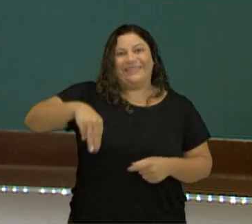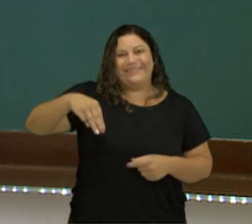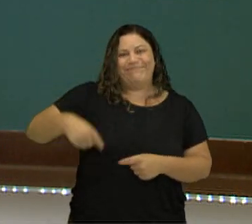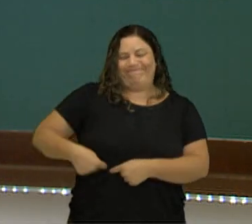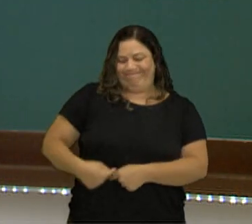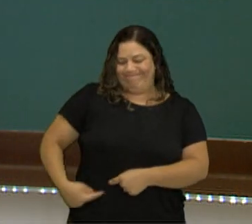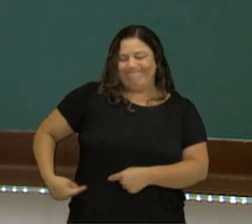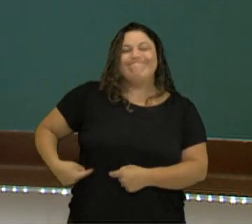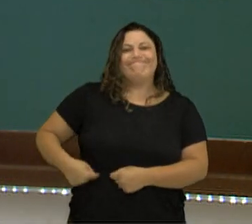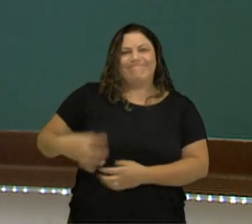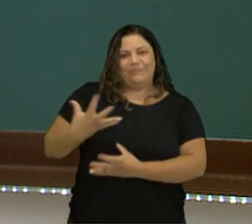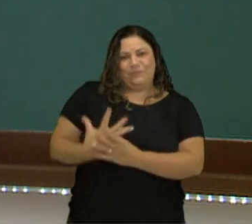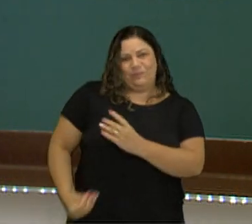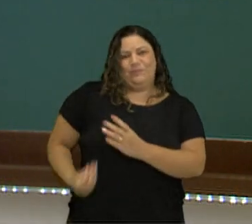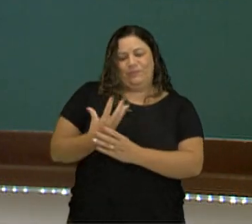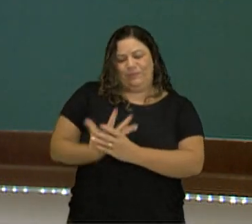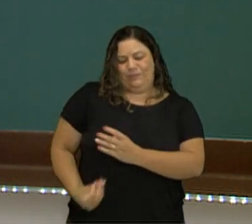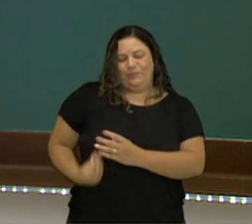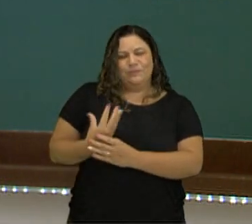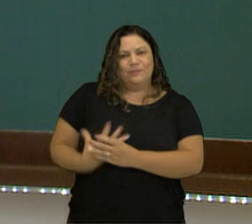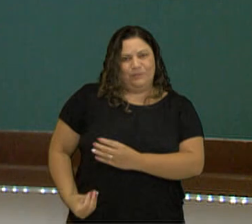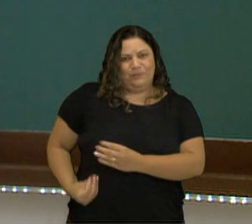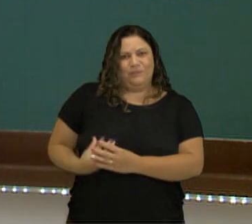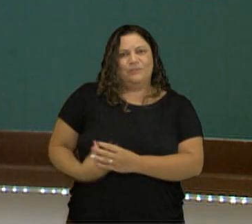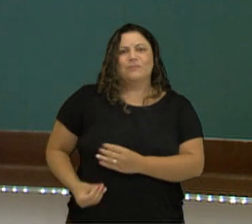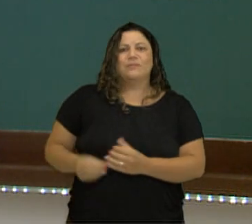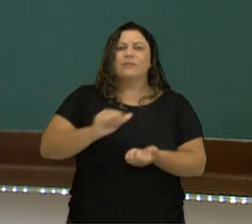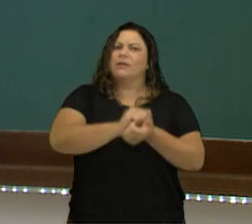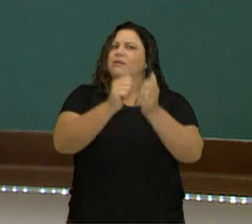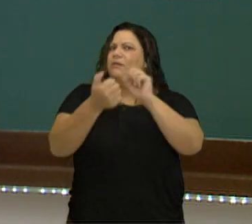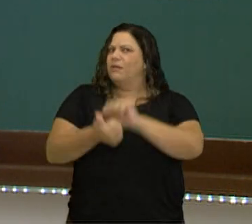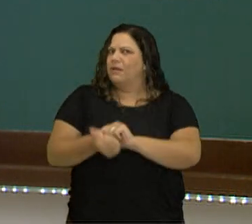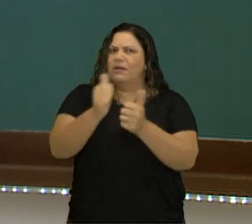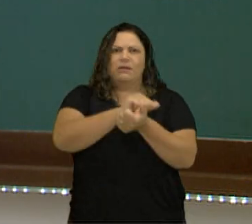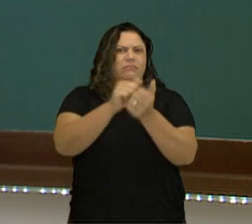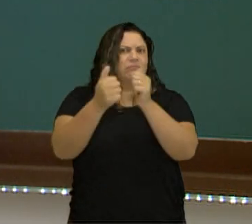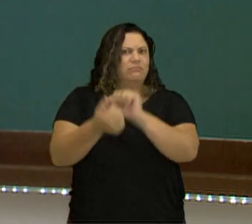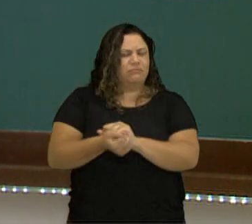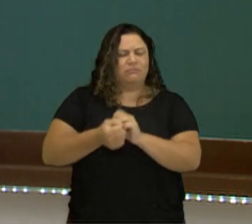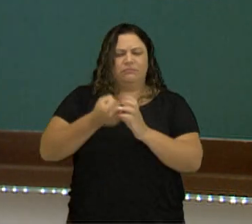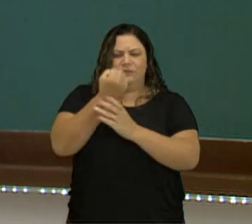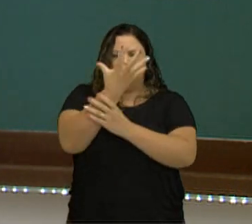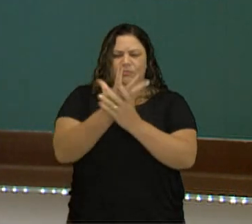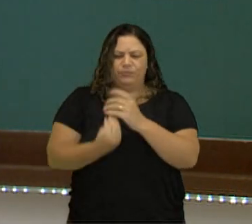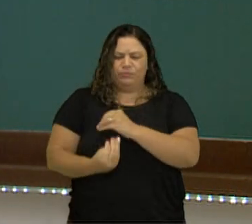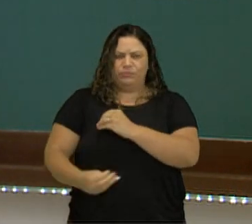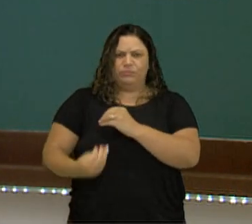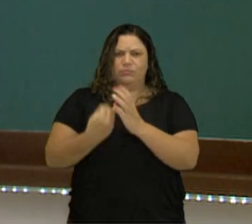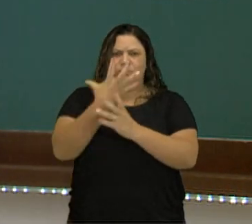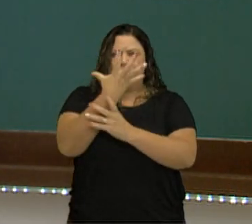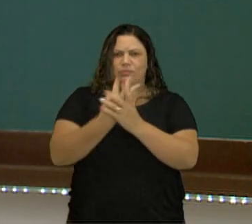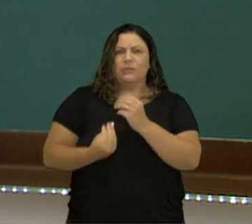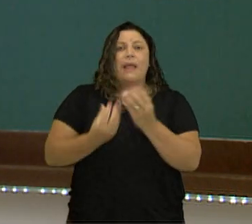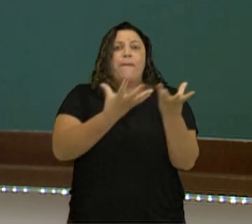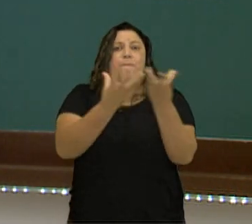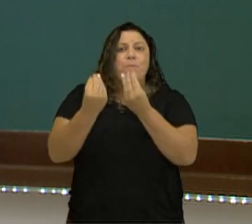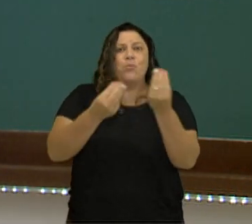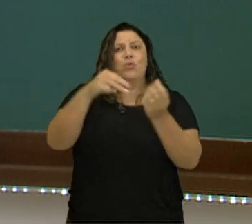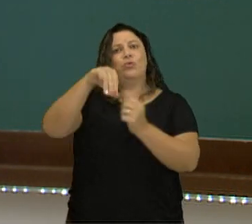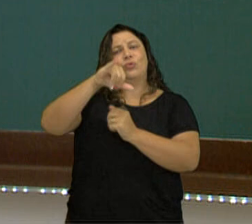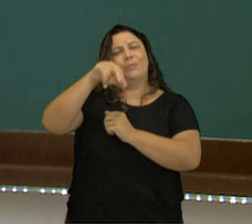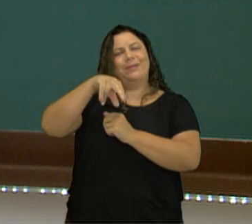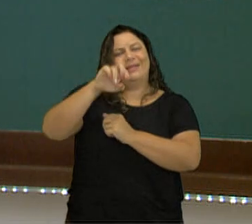Isso porque o sistema renal não está adaptado para excretar grande quantidade de minerais. E com